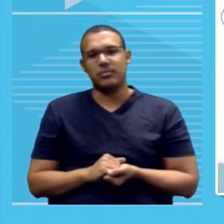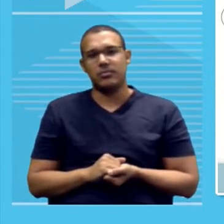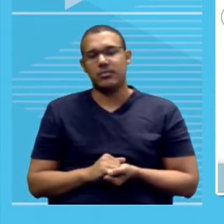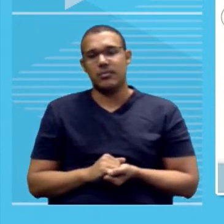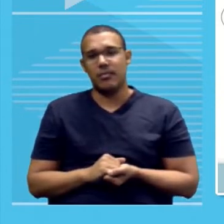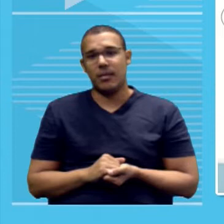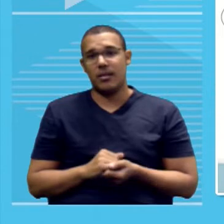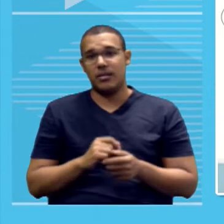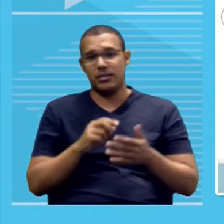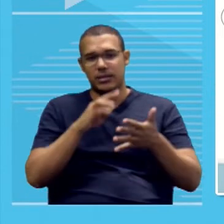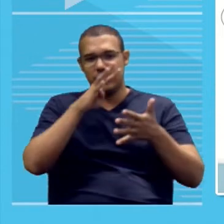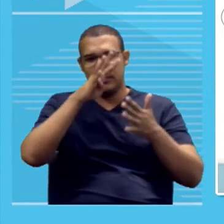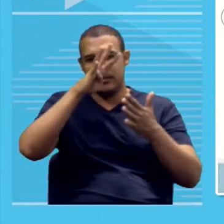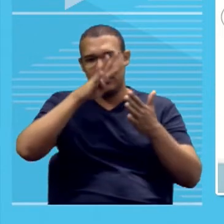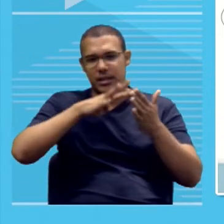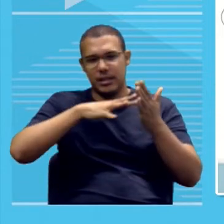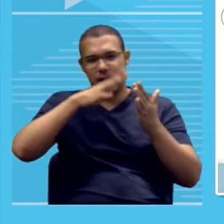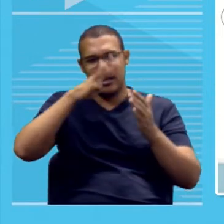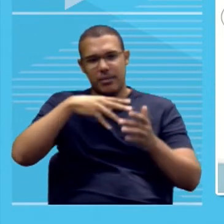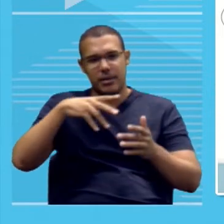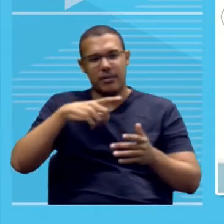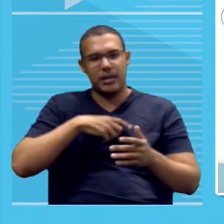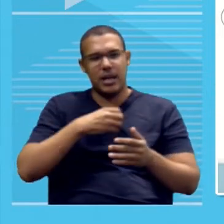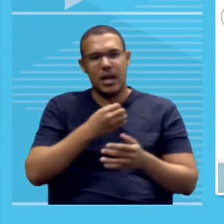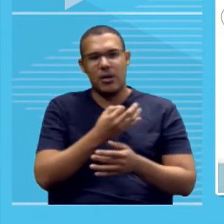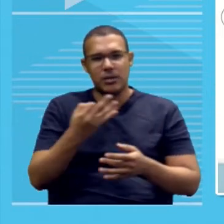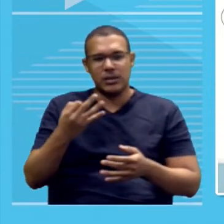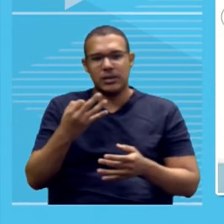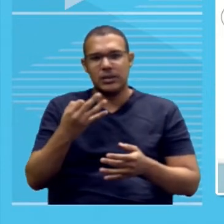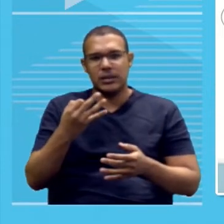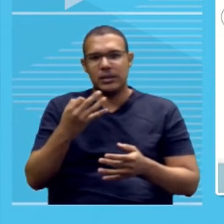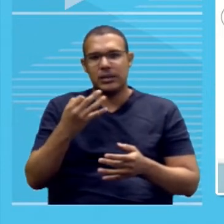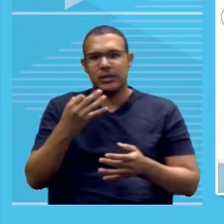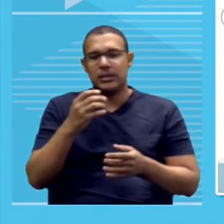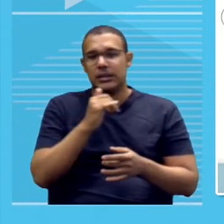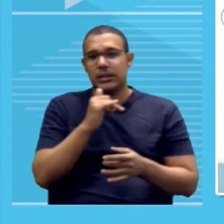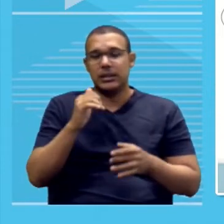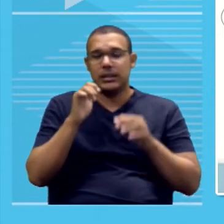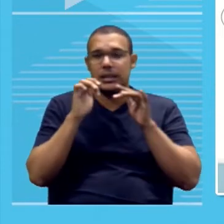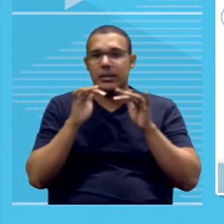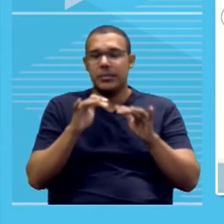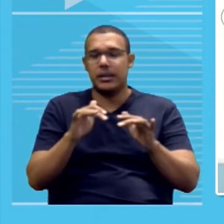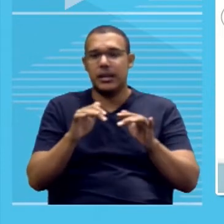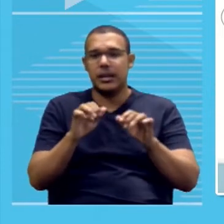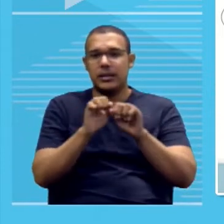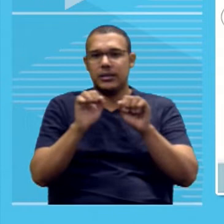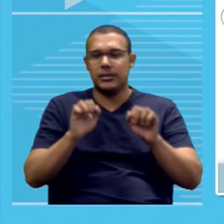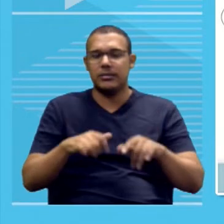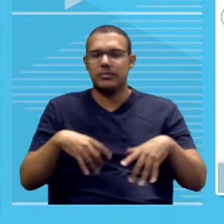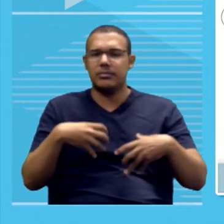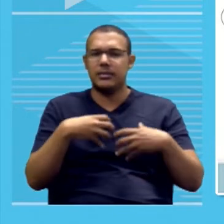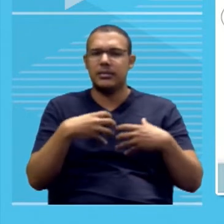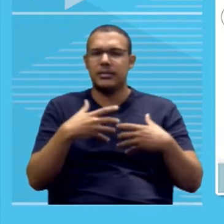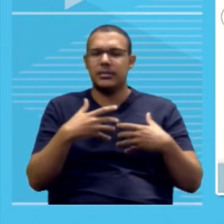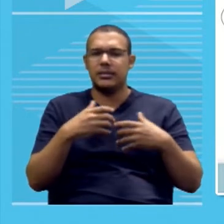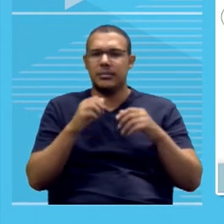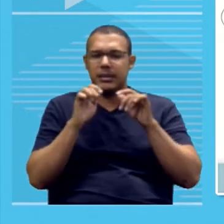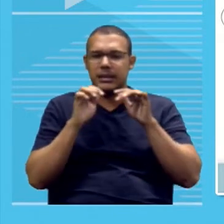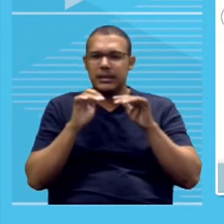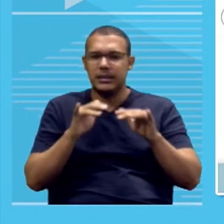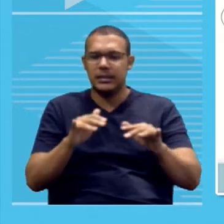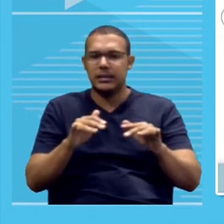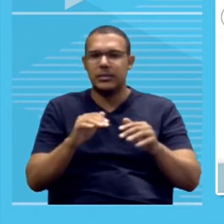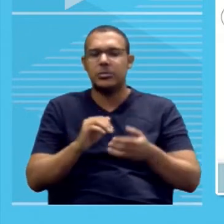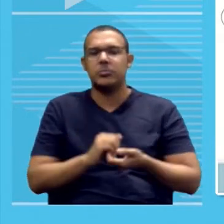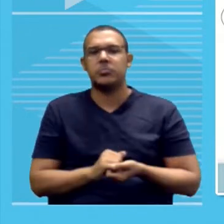ter ali a quantidade de energia liberada para o sistema. Então, você tem uma sensação de liberação de energia dentro